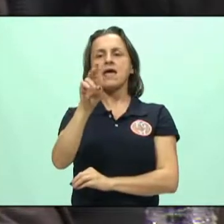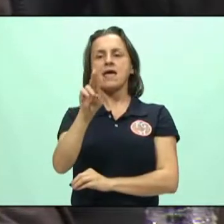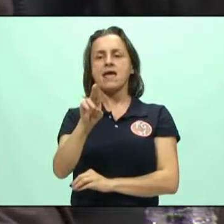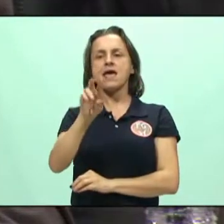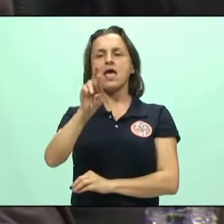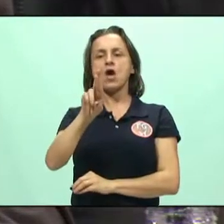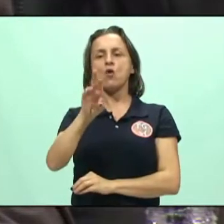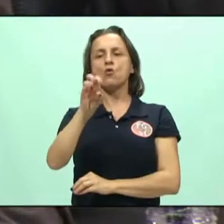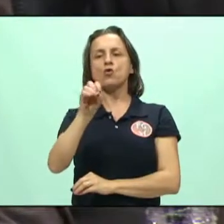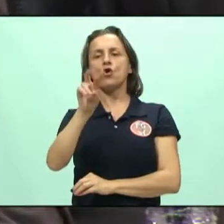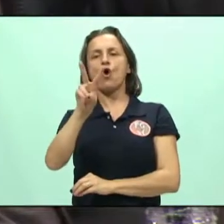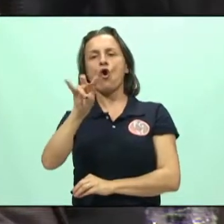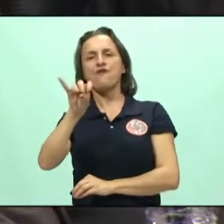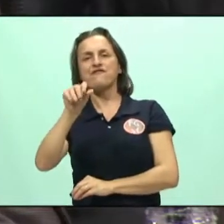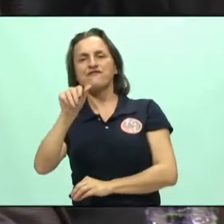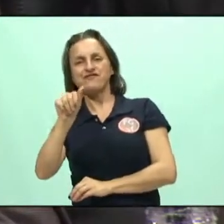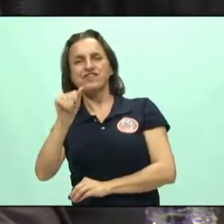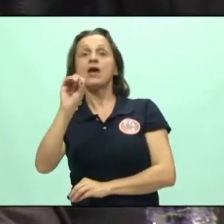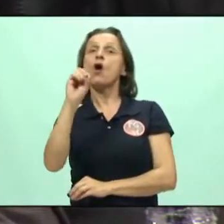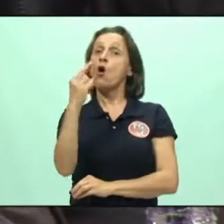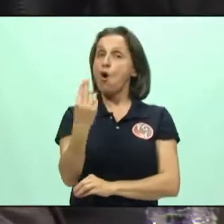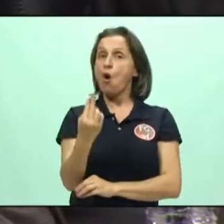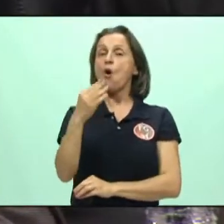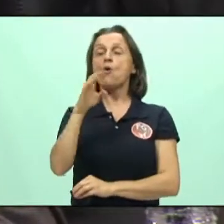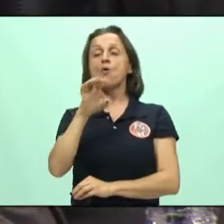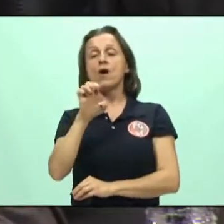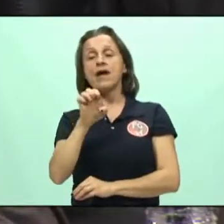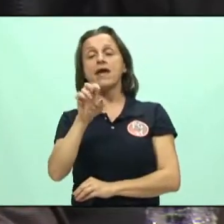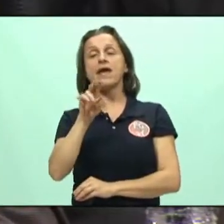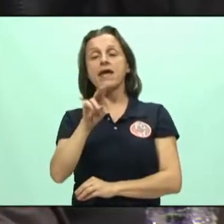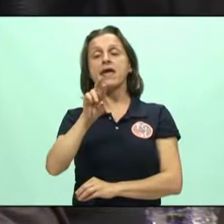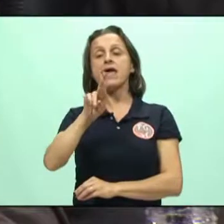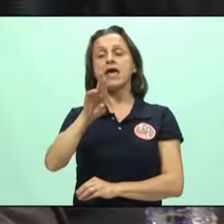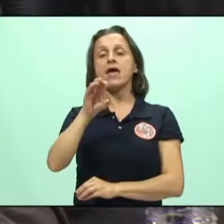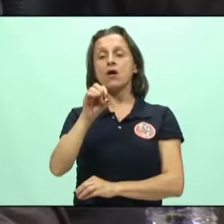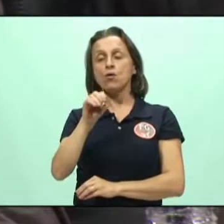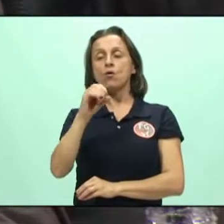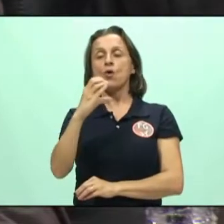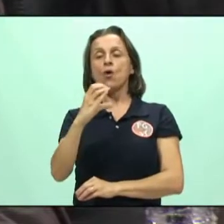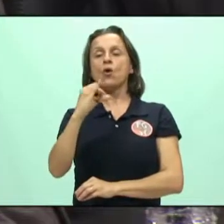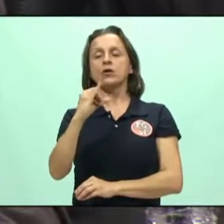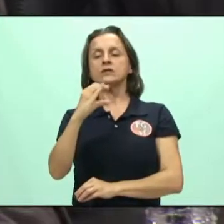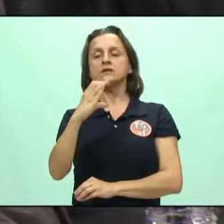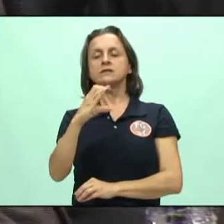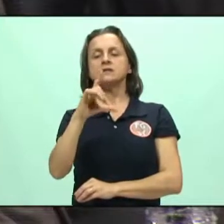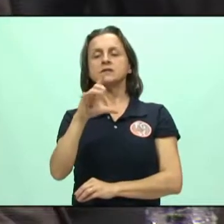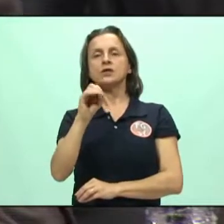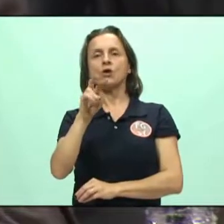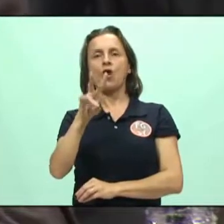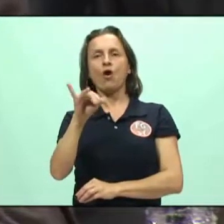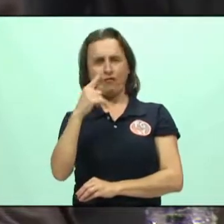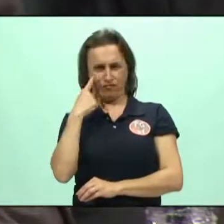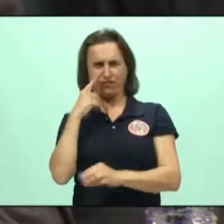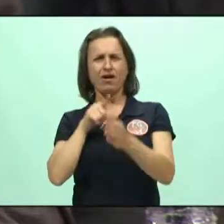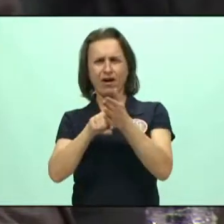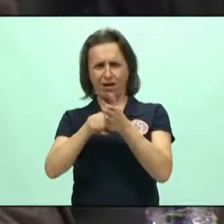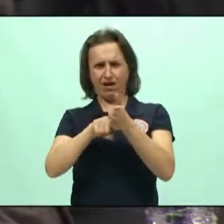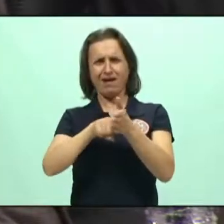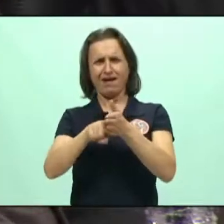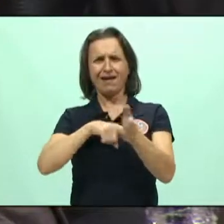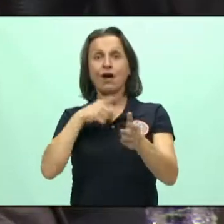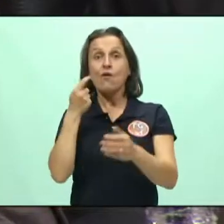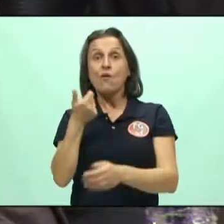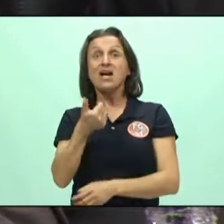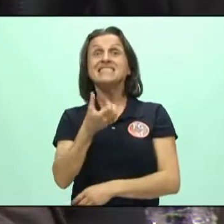Euro ciclovia e vocês vão ver a Via Claudia Augusta tem quase 6.000 km de ciclovia e eu não tô falando de picada